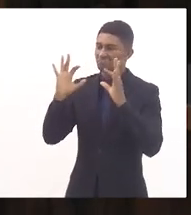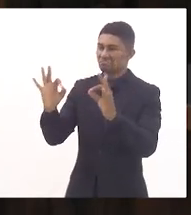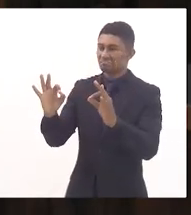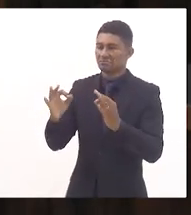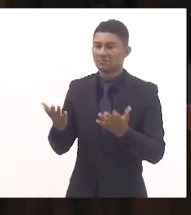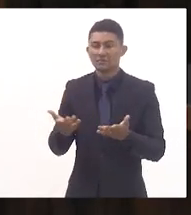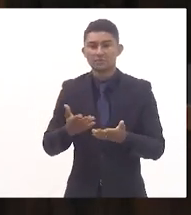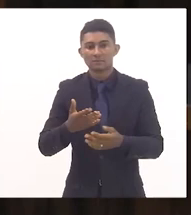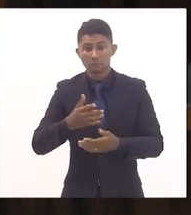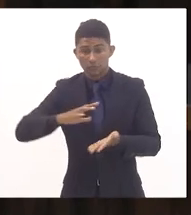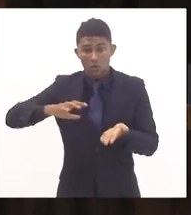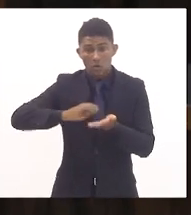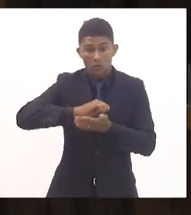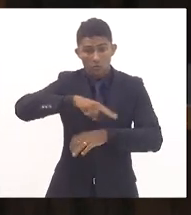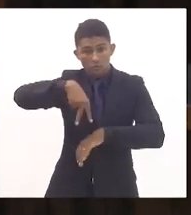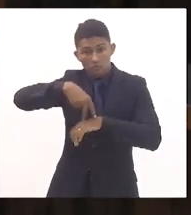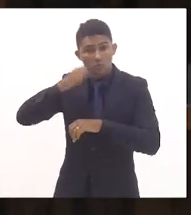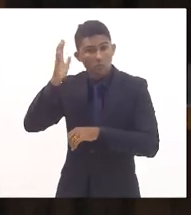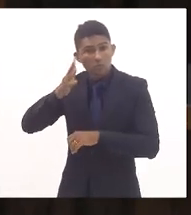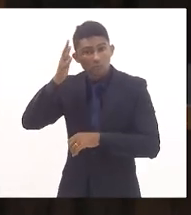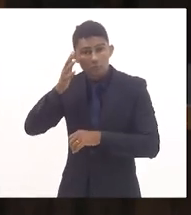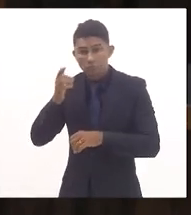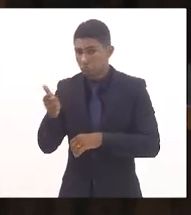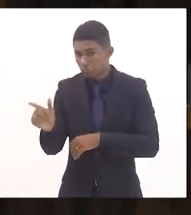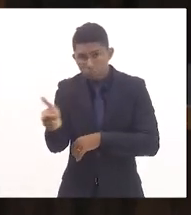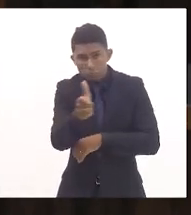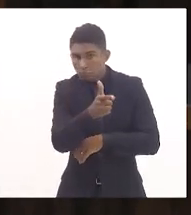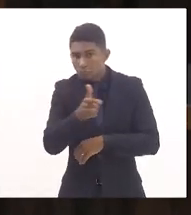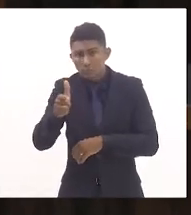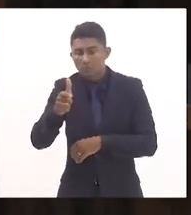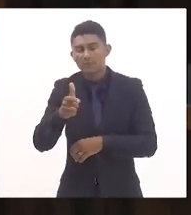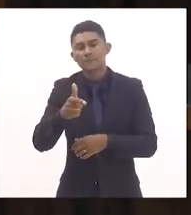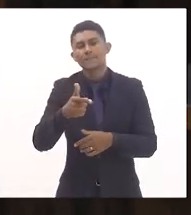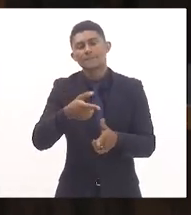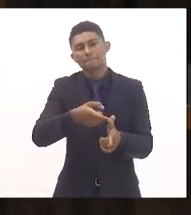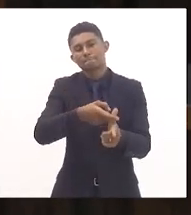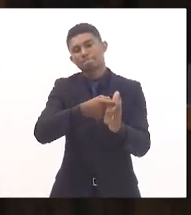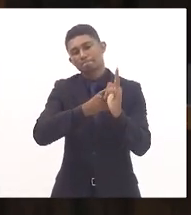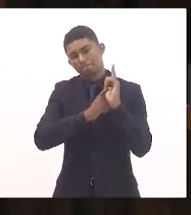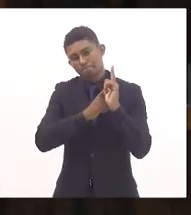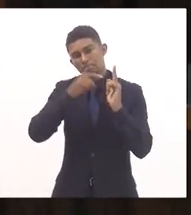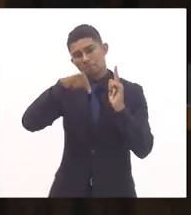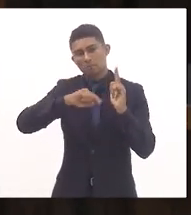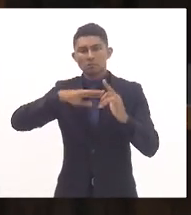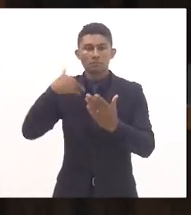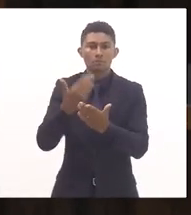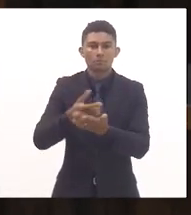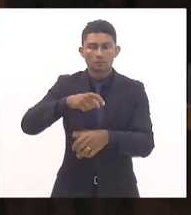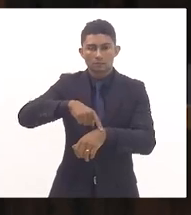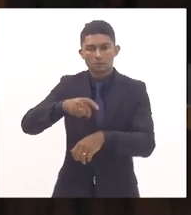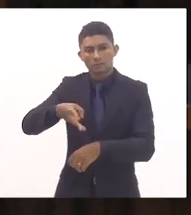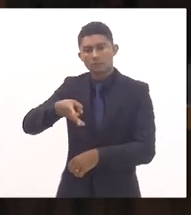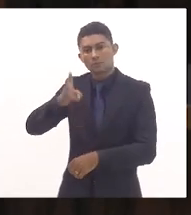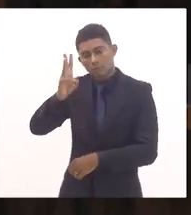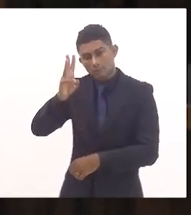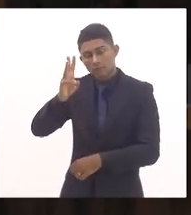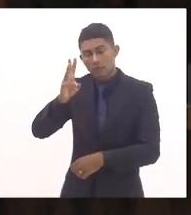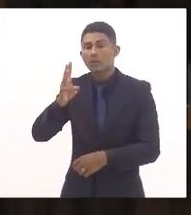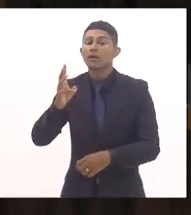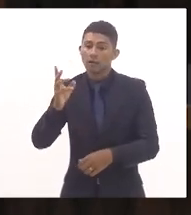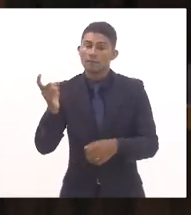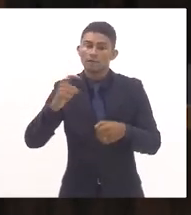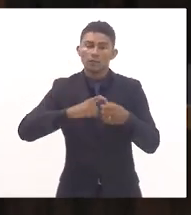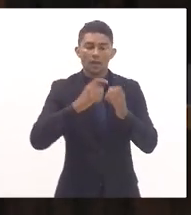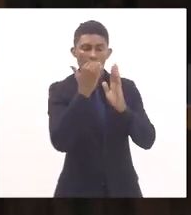não havendo mais na hora da escrito apresenta suspende o sábado até às 15horas quando